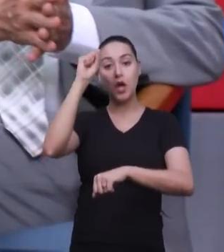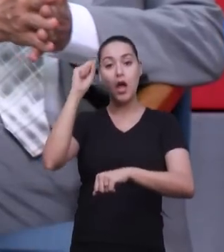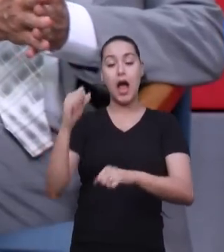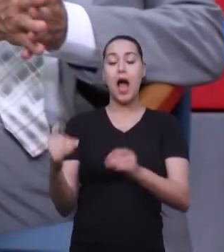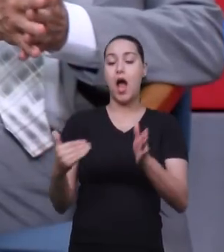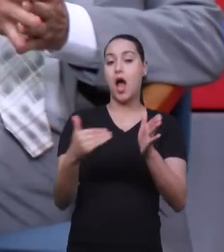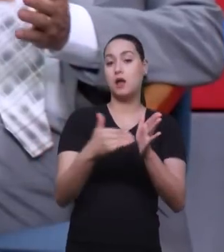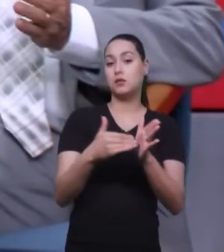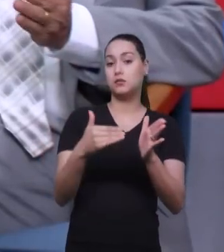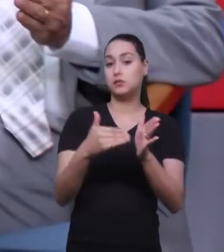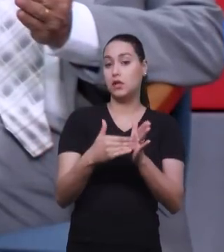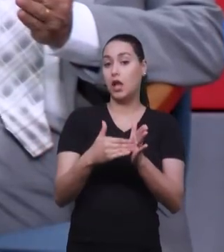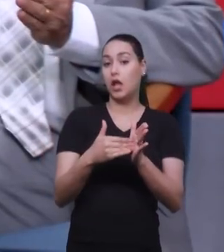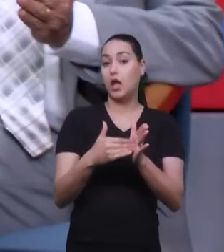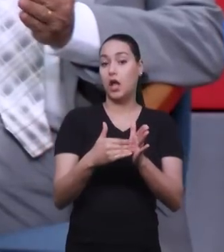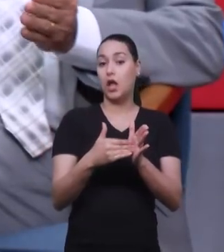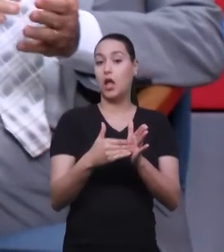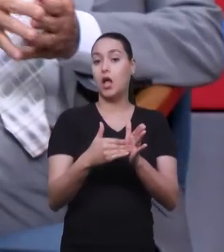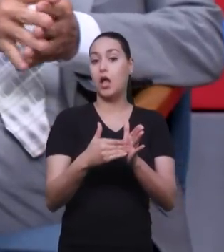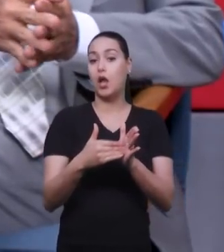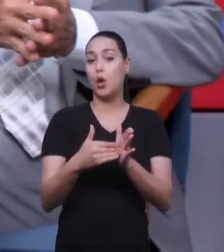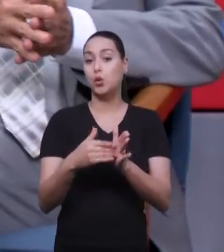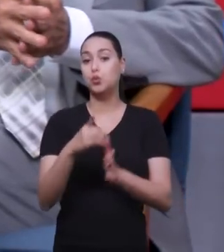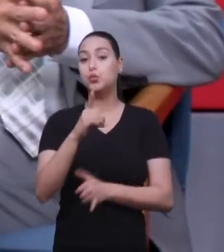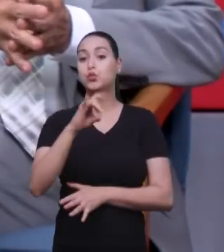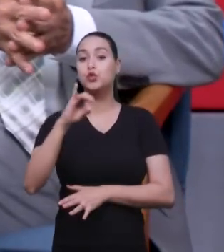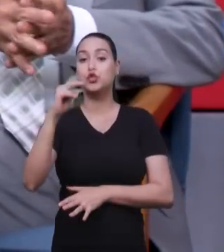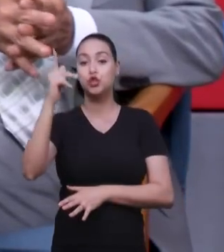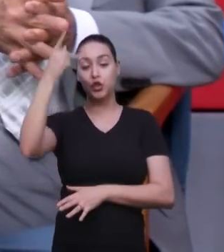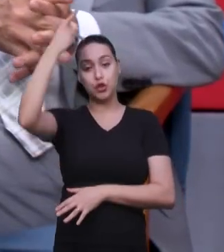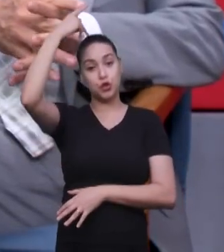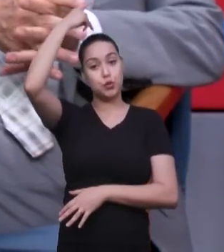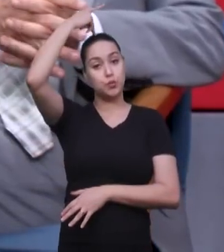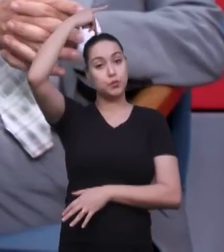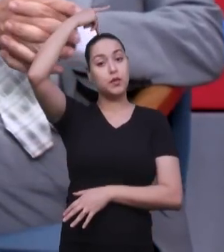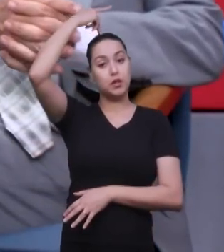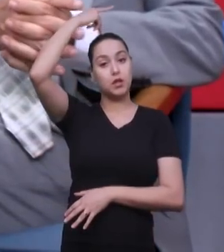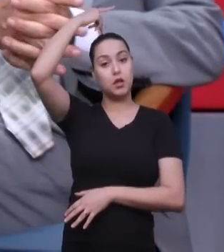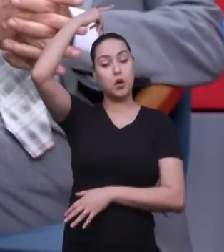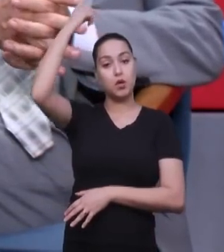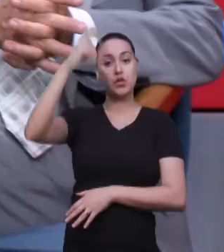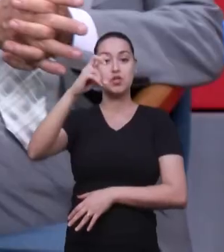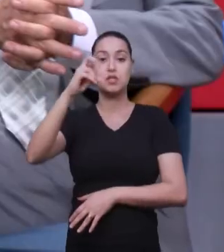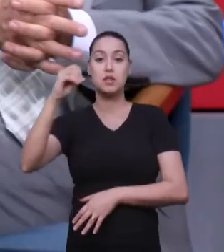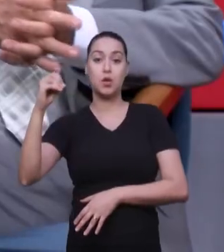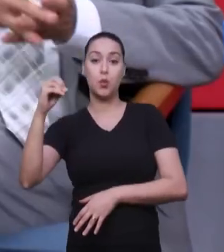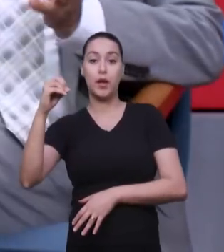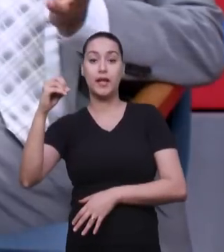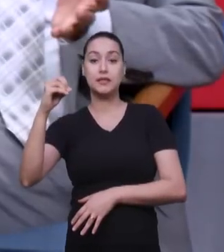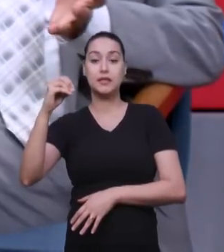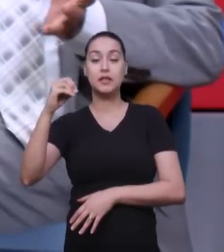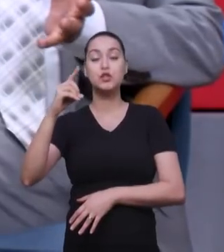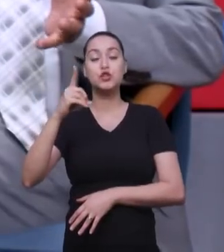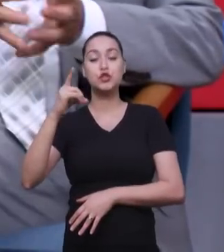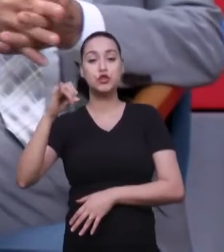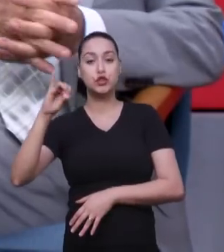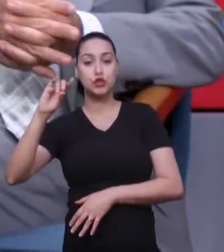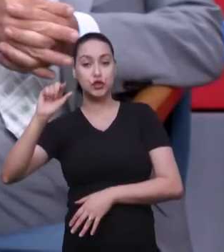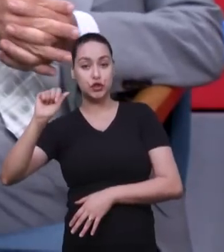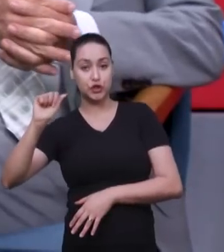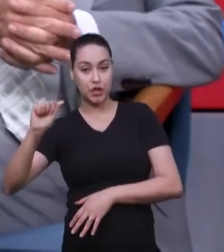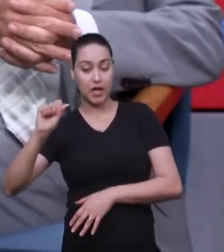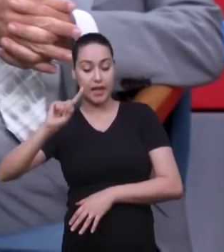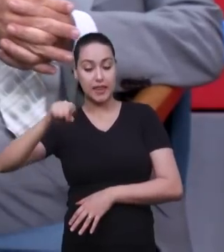aquele evento que culmina com o dia de Pentecostes, que é os 50 dias depois